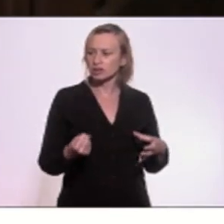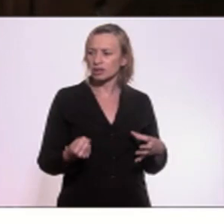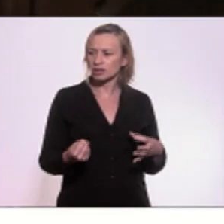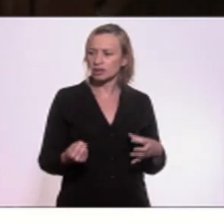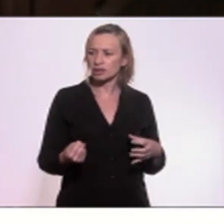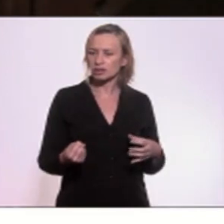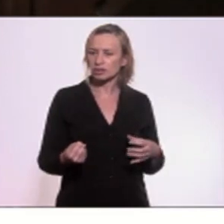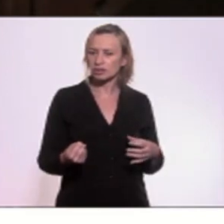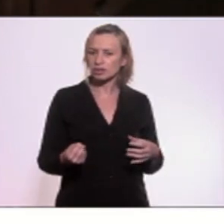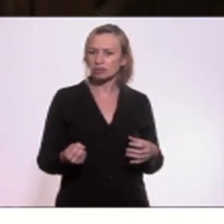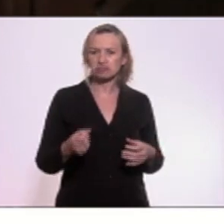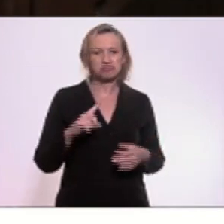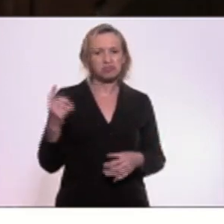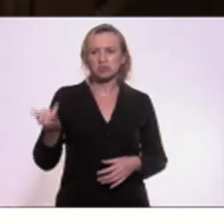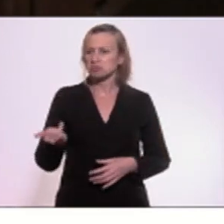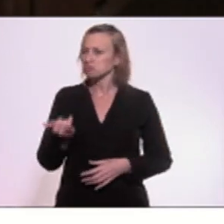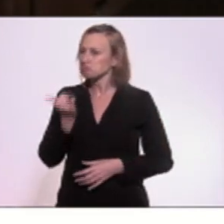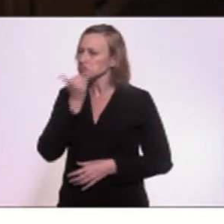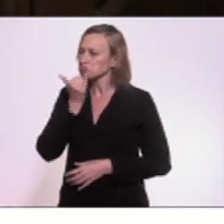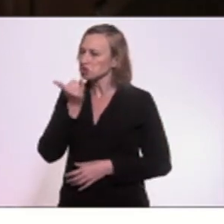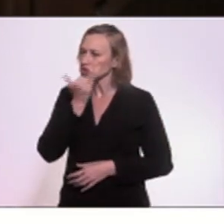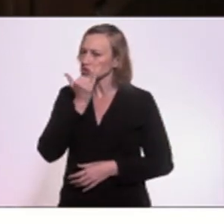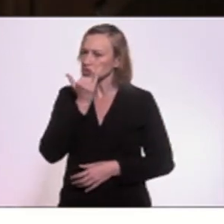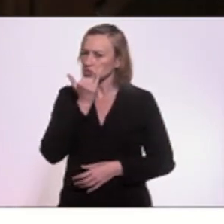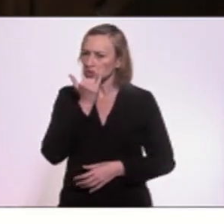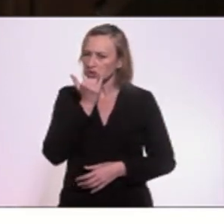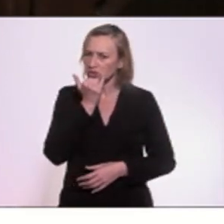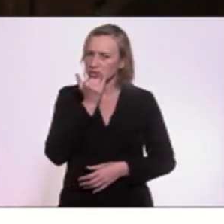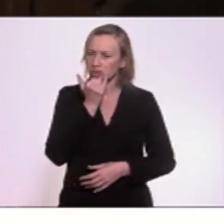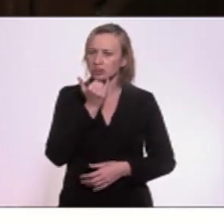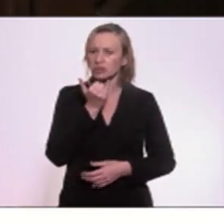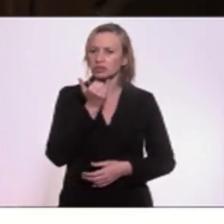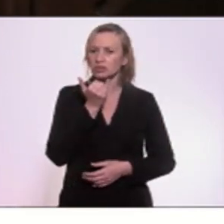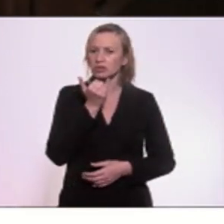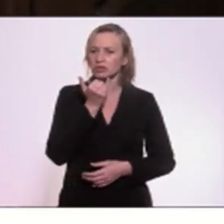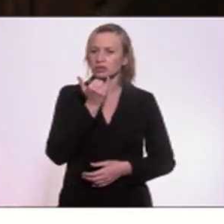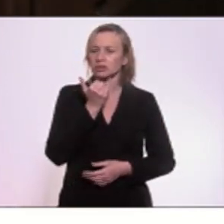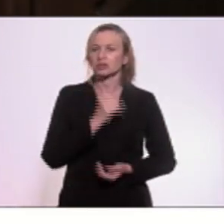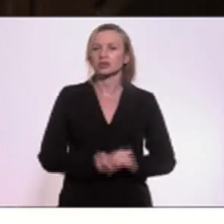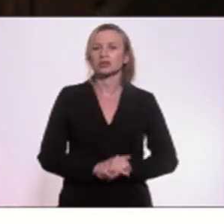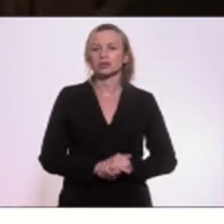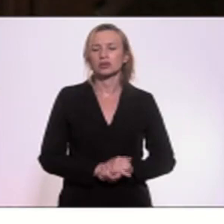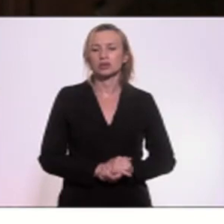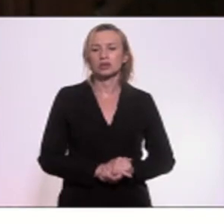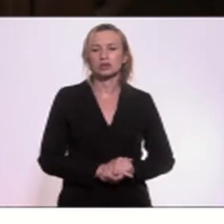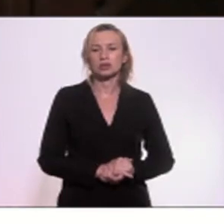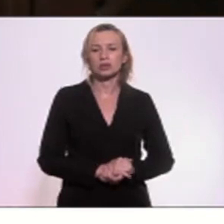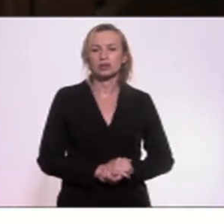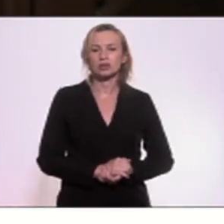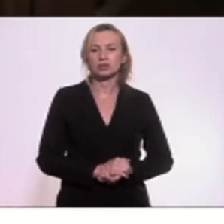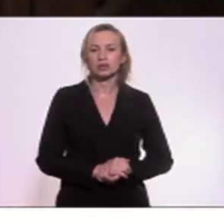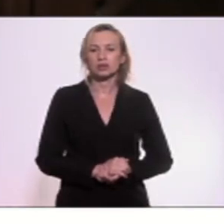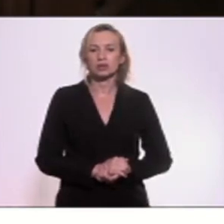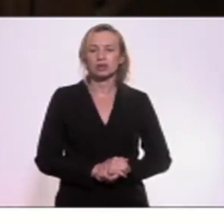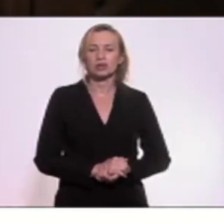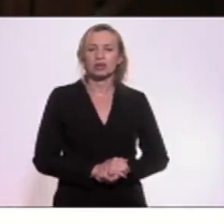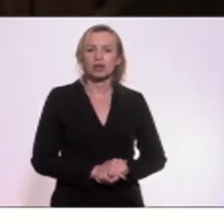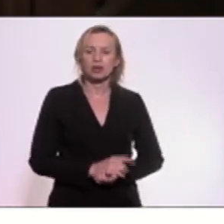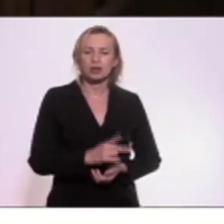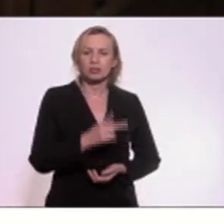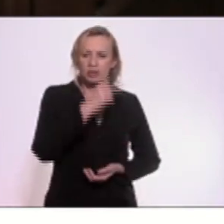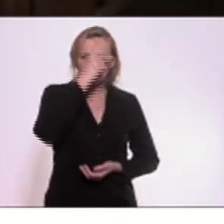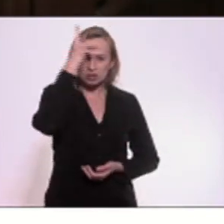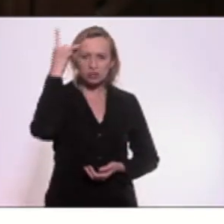não perdoa de forma alguma que alguém da senzala